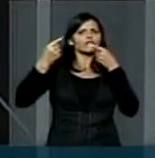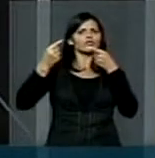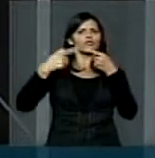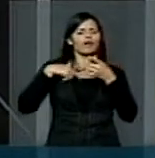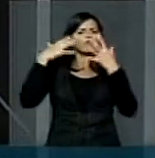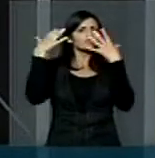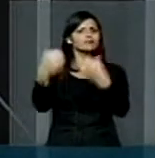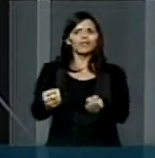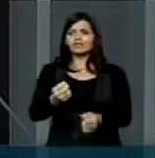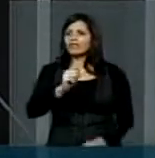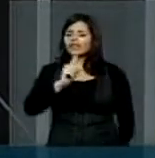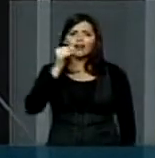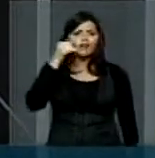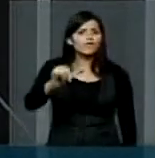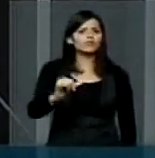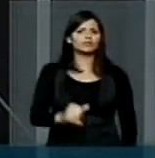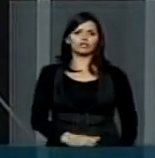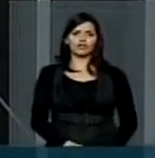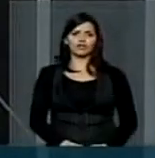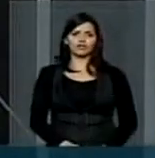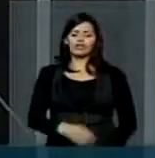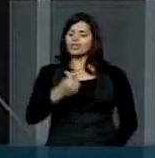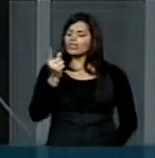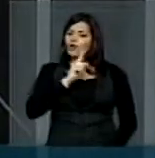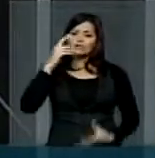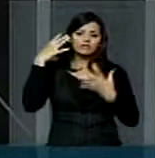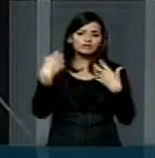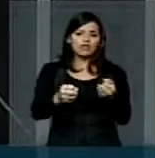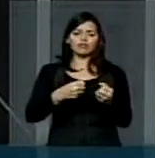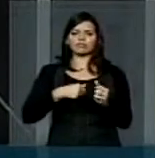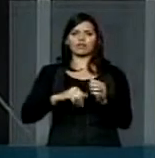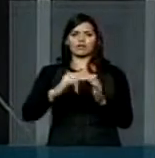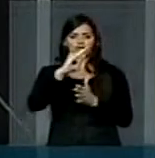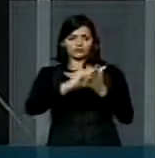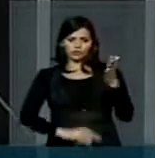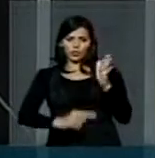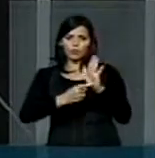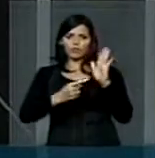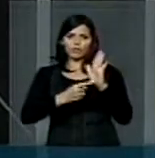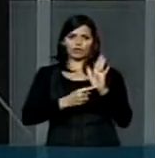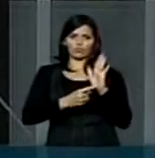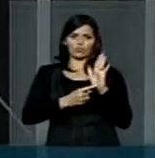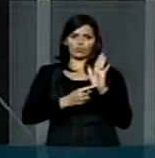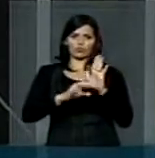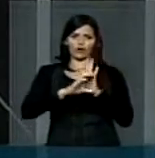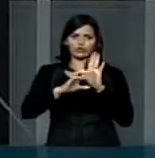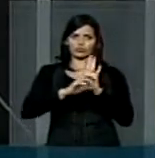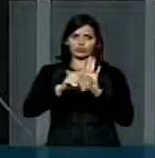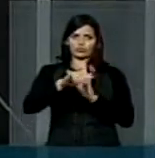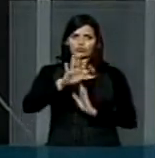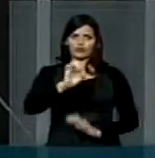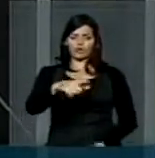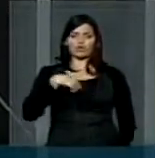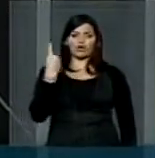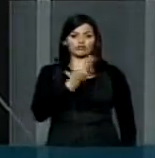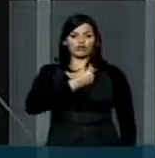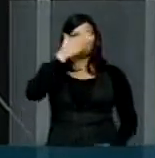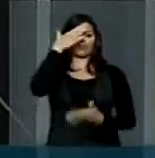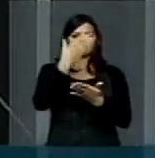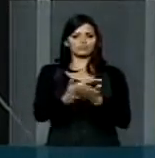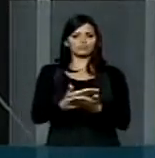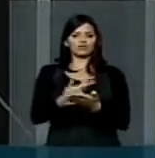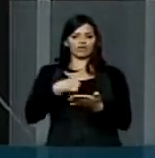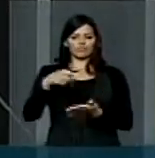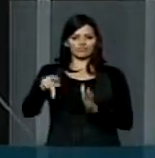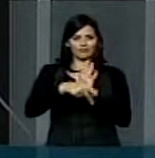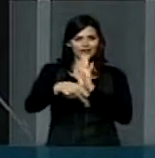desafio. Aí está, senador, um bom desafio. E nós acreditamos, nós que neste